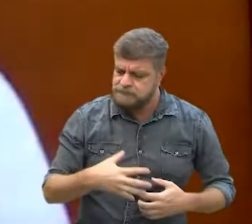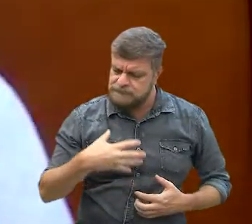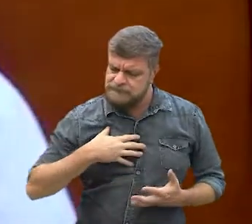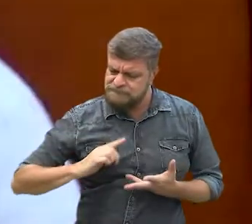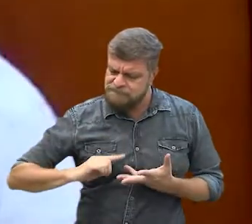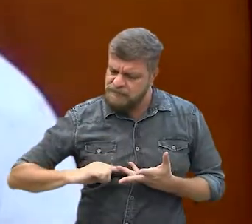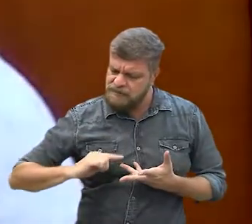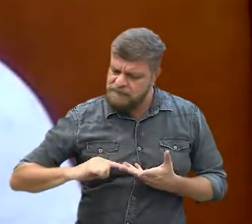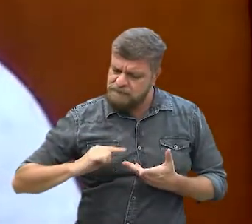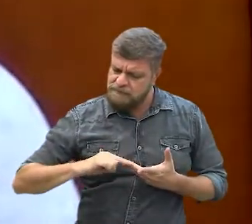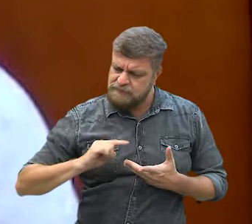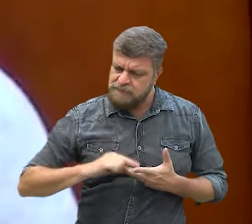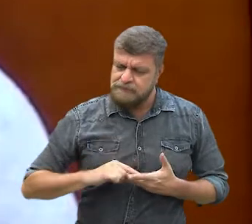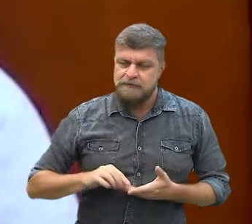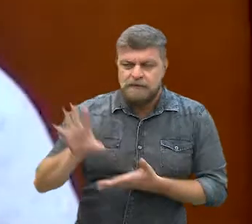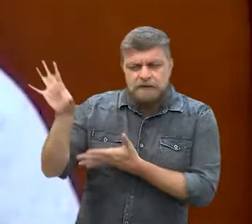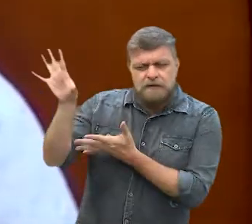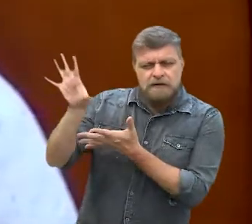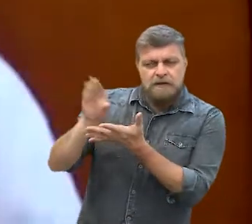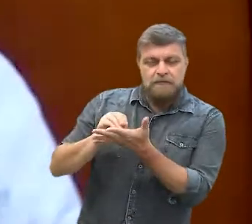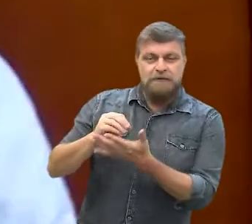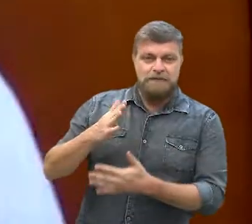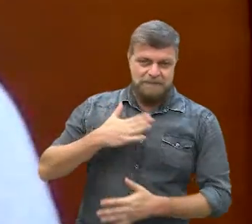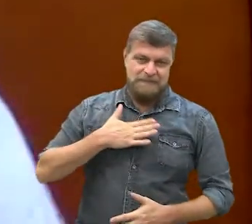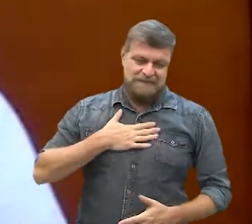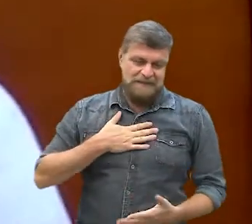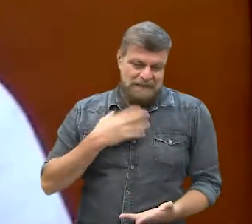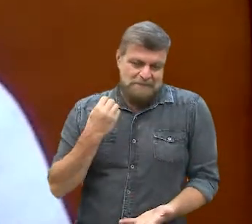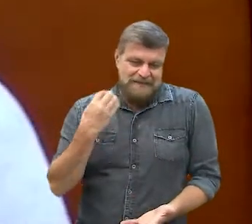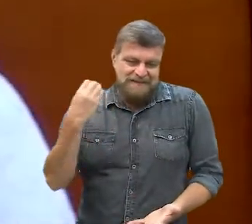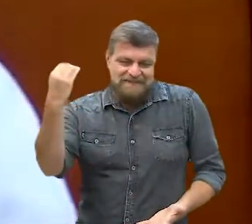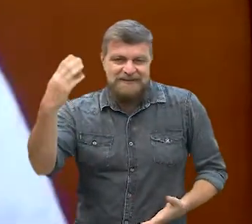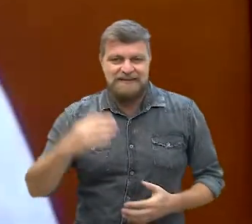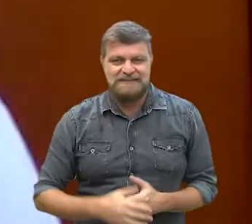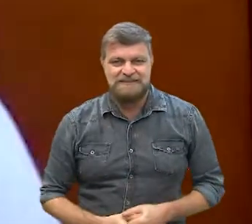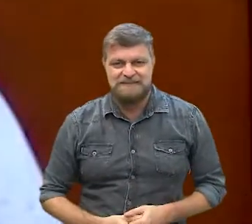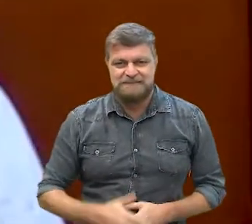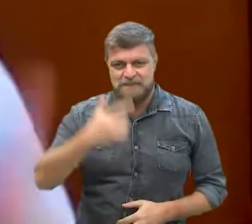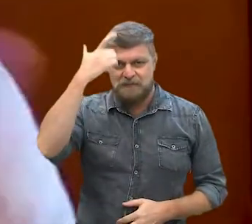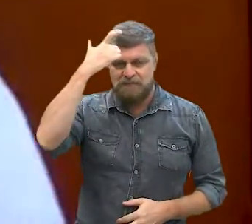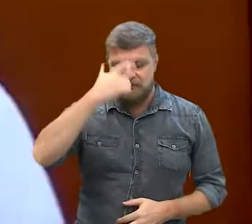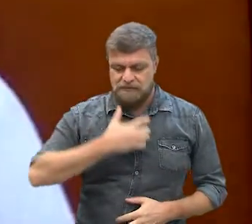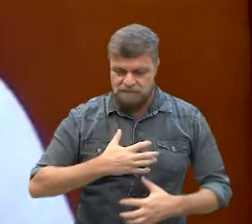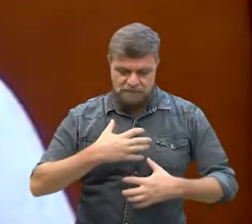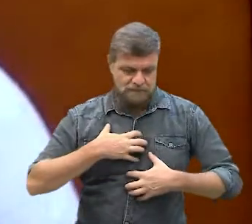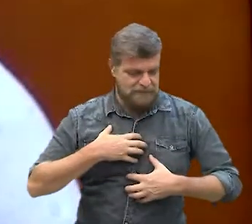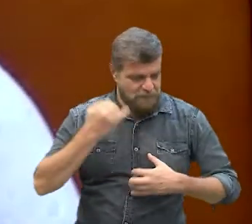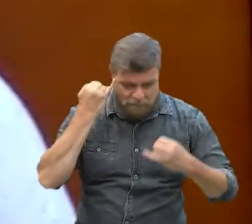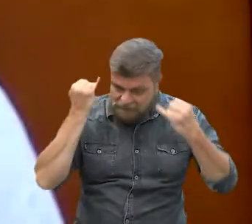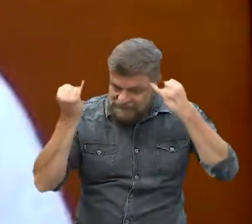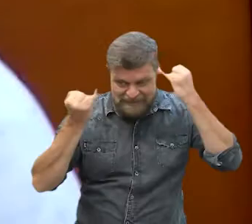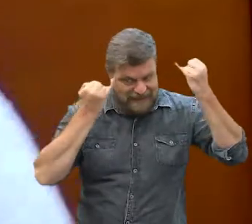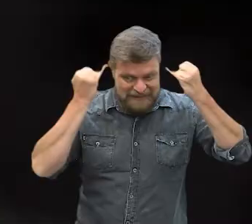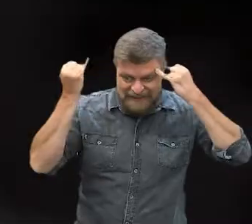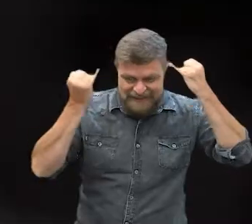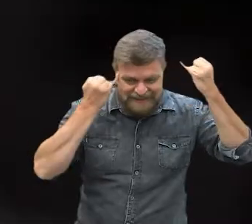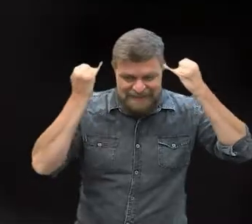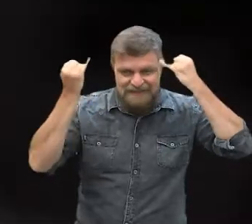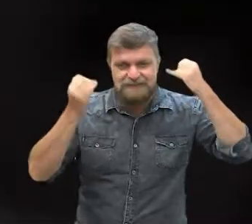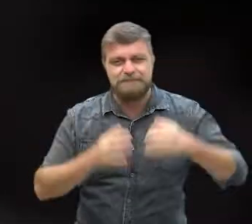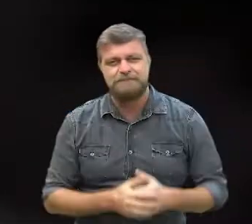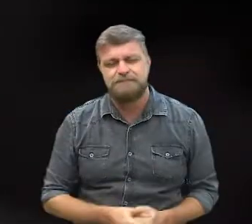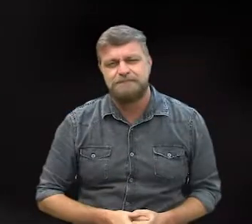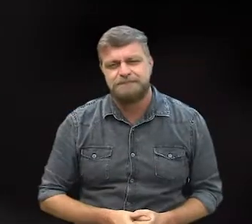inspirações isso trouxe para a gente, né? Então, eu fui com uma bagagem vazia e voltei com bastante coisa.